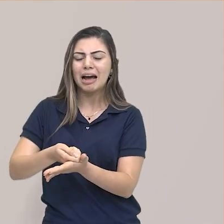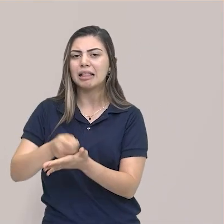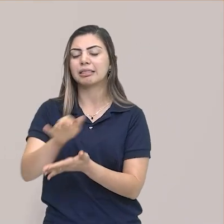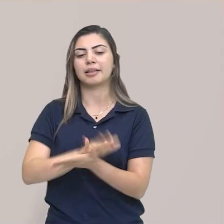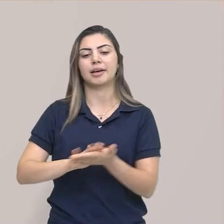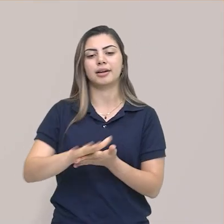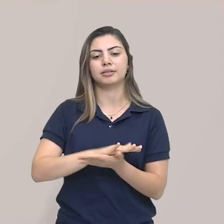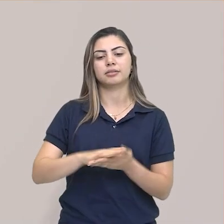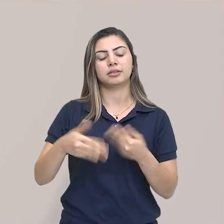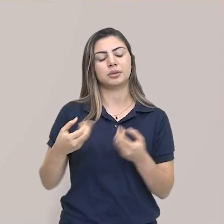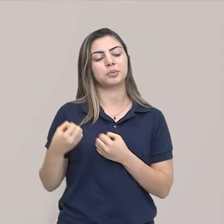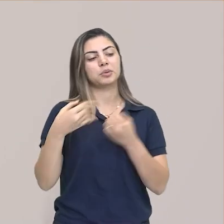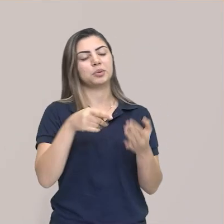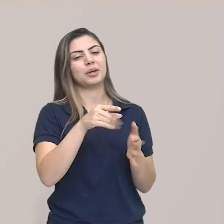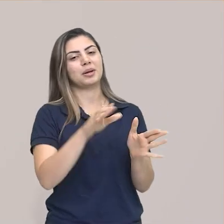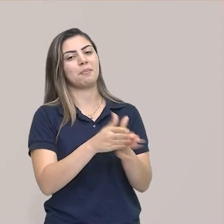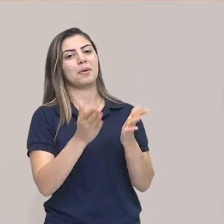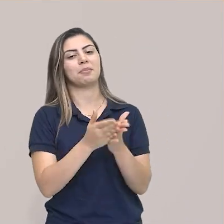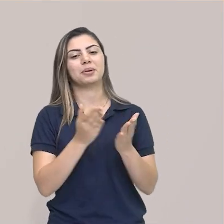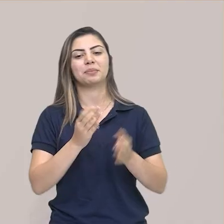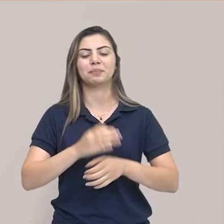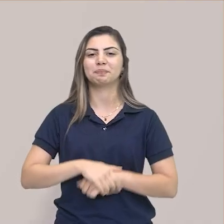Nada. Dou aos pobres.